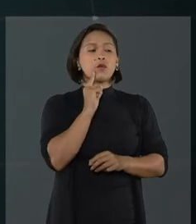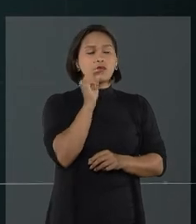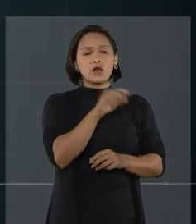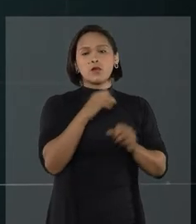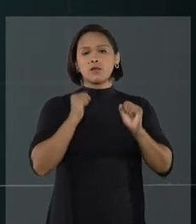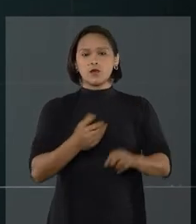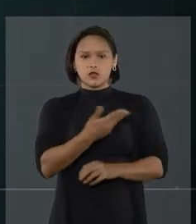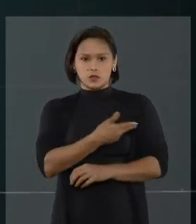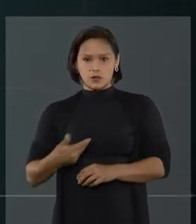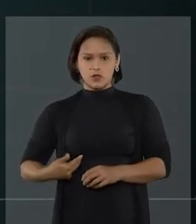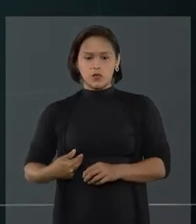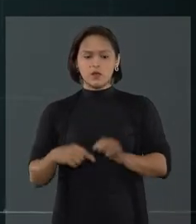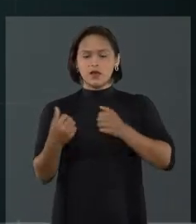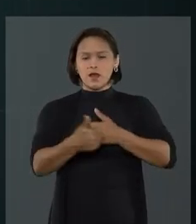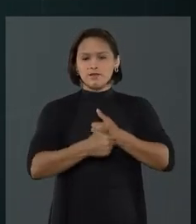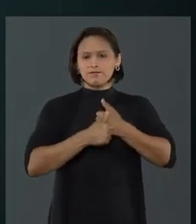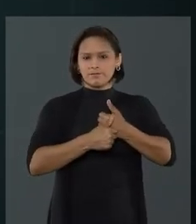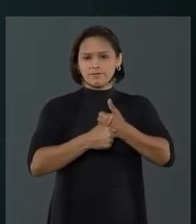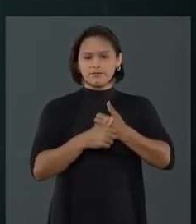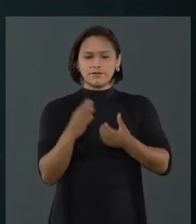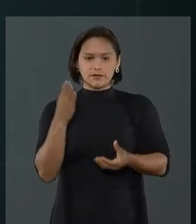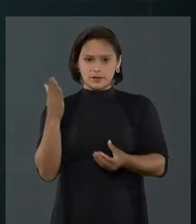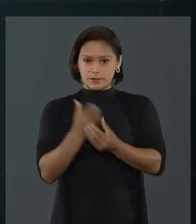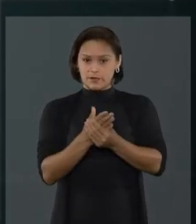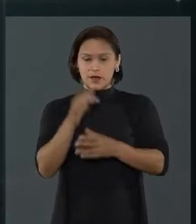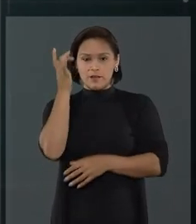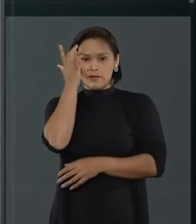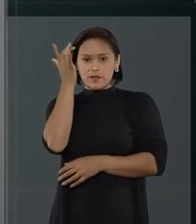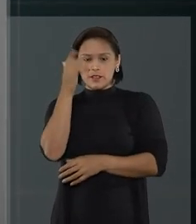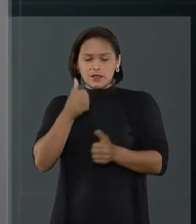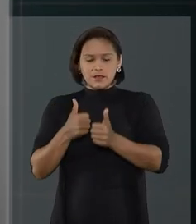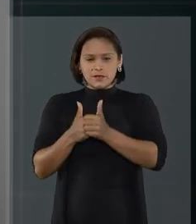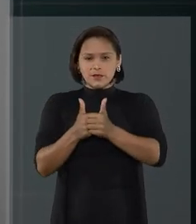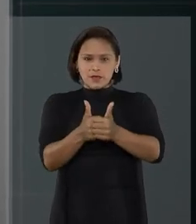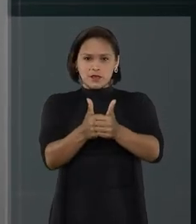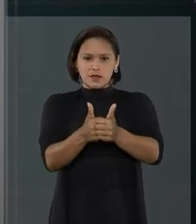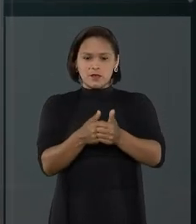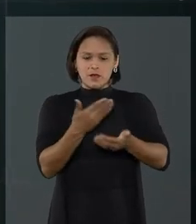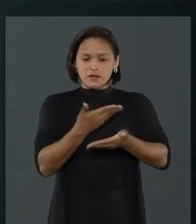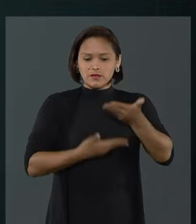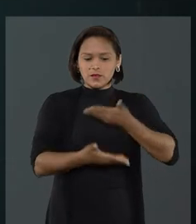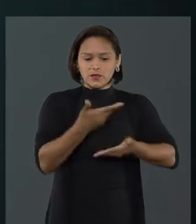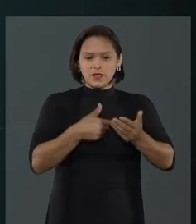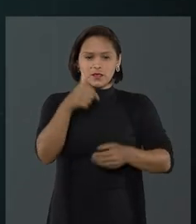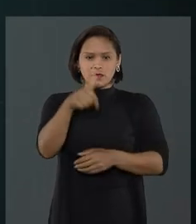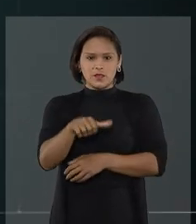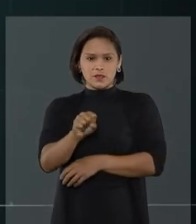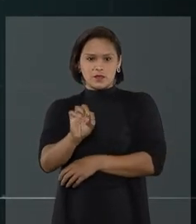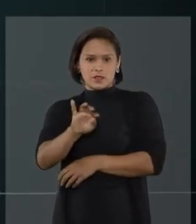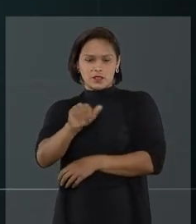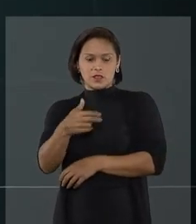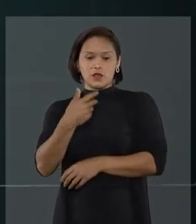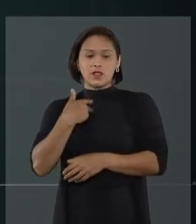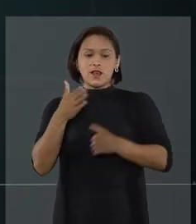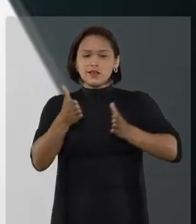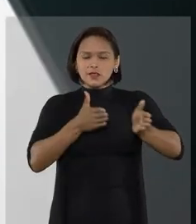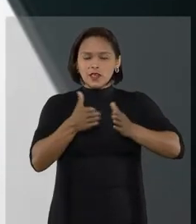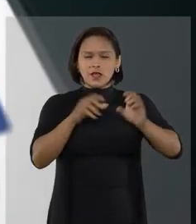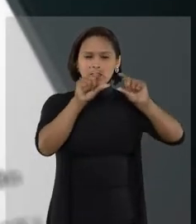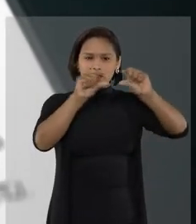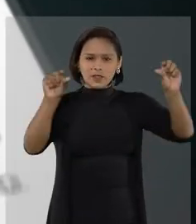Outra opção no acesso público é favoritar um processo, facilitando o acompanhamento do trâmite no STJ.